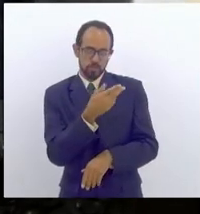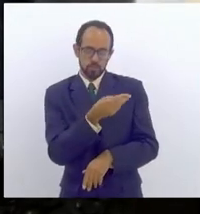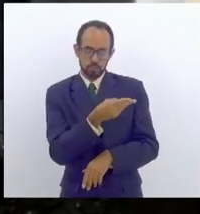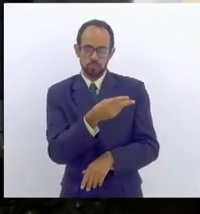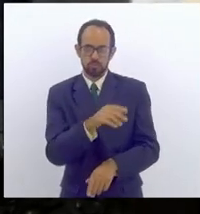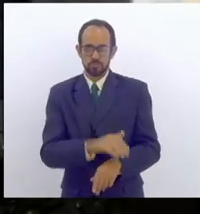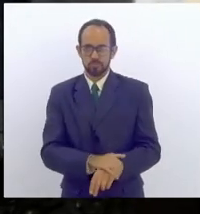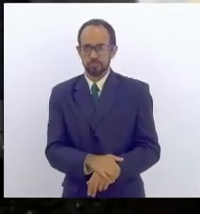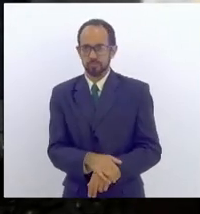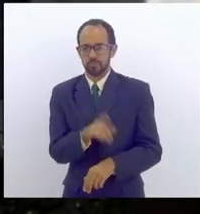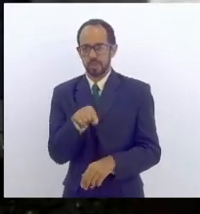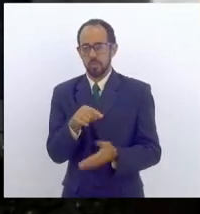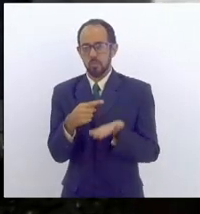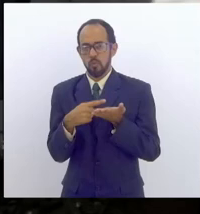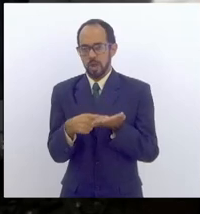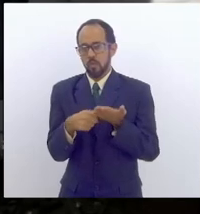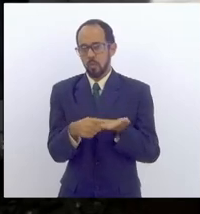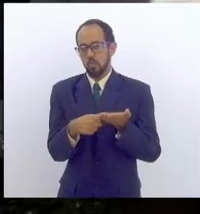um acordo